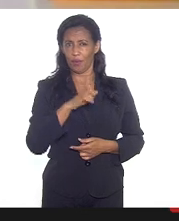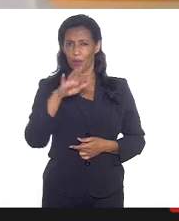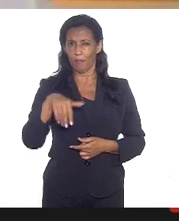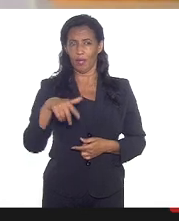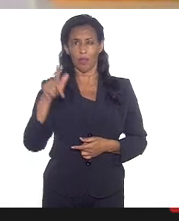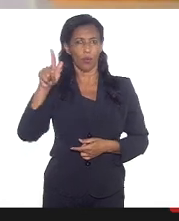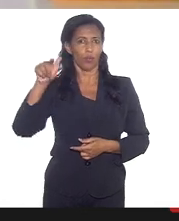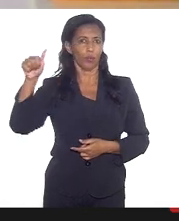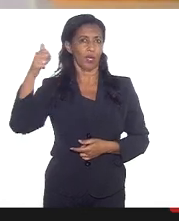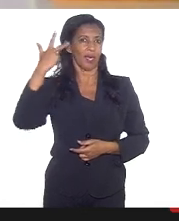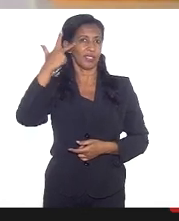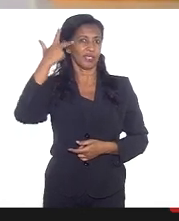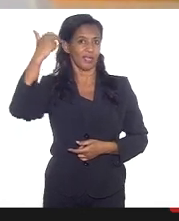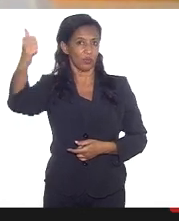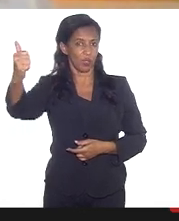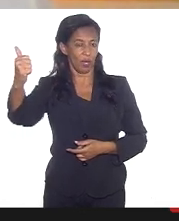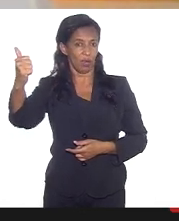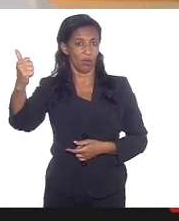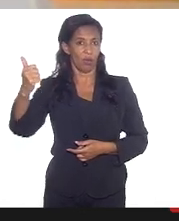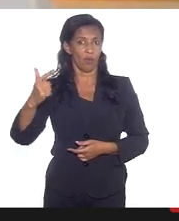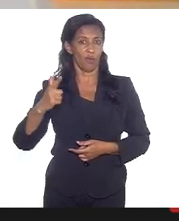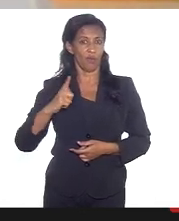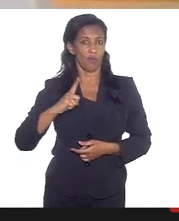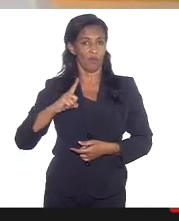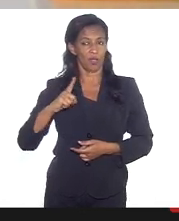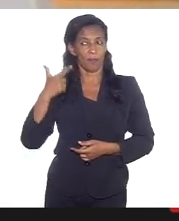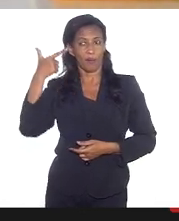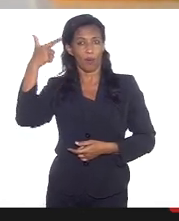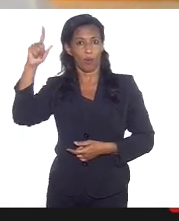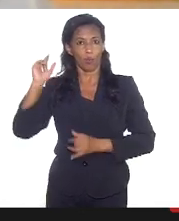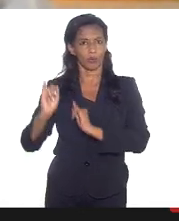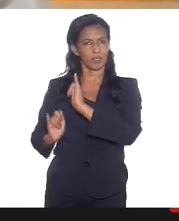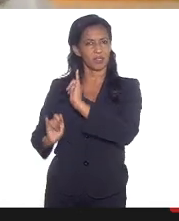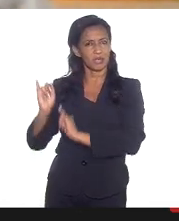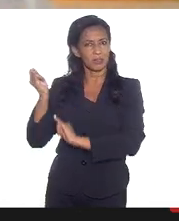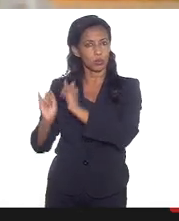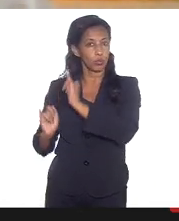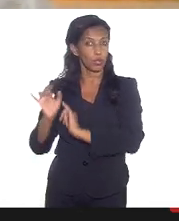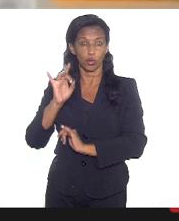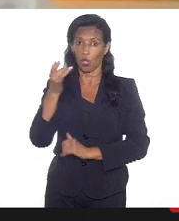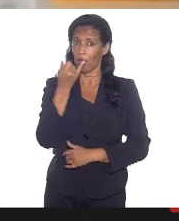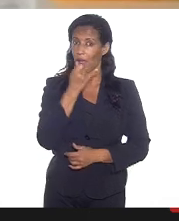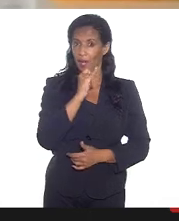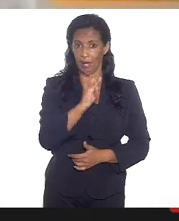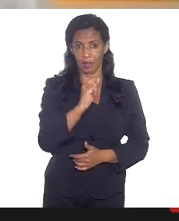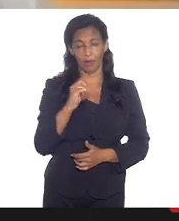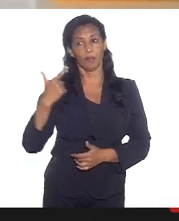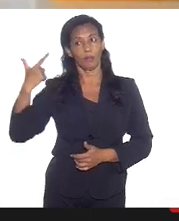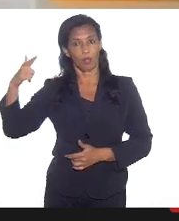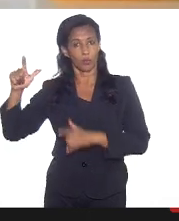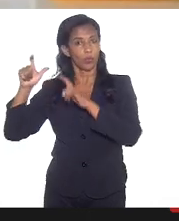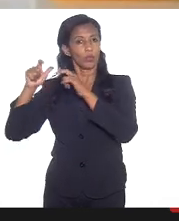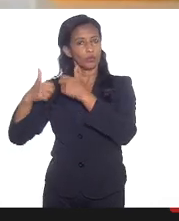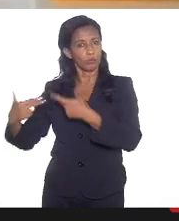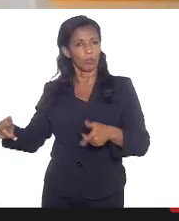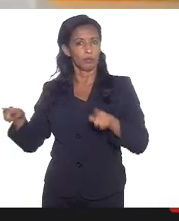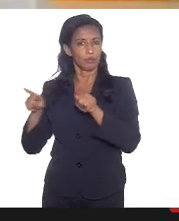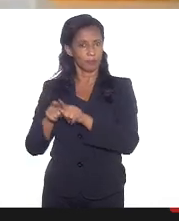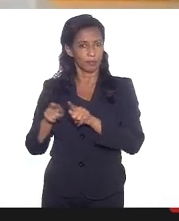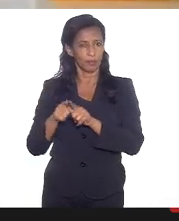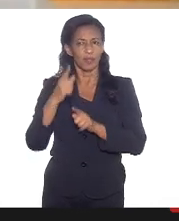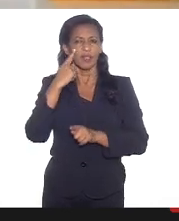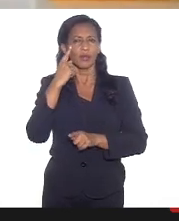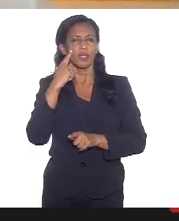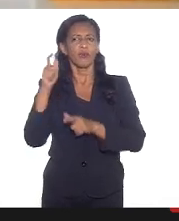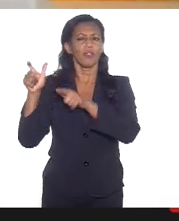natural é um combustível para outras indústrias, não somente a geração elétrica. Então, é importante mapear todos